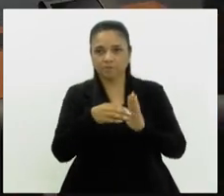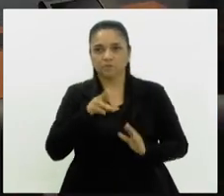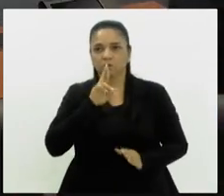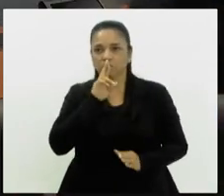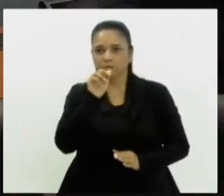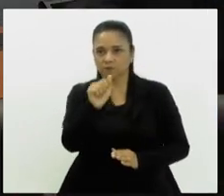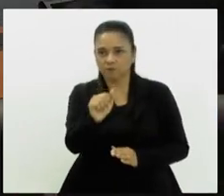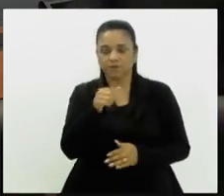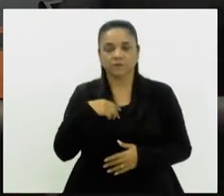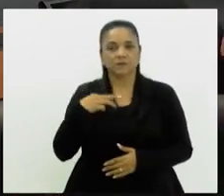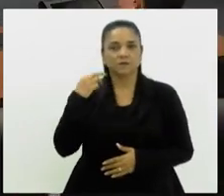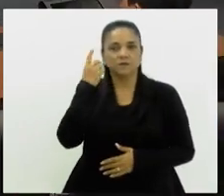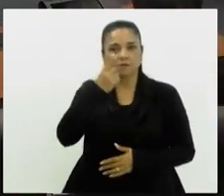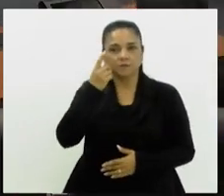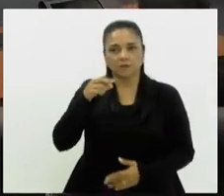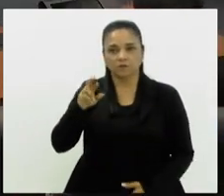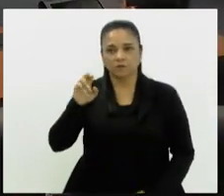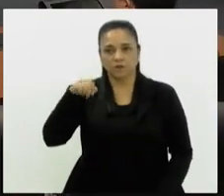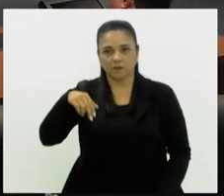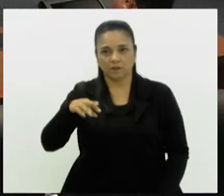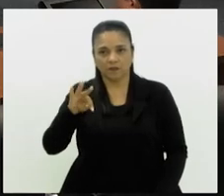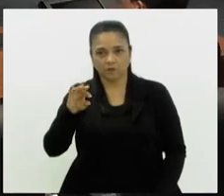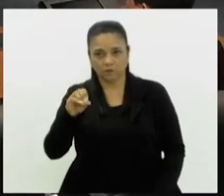Deputado Renato Miranda.